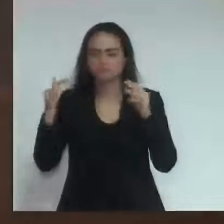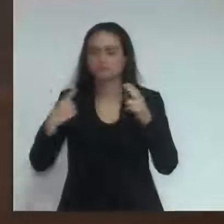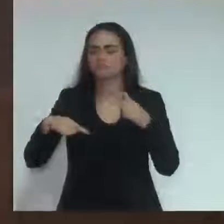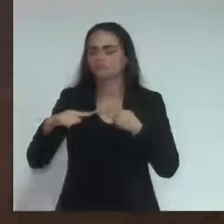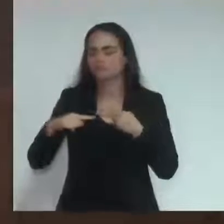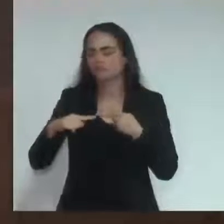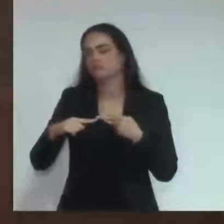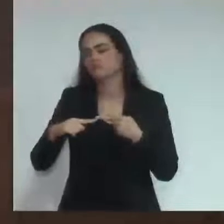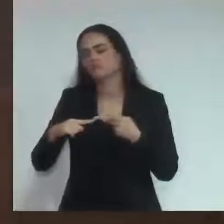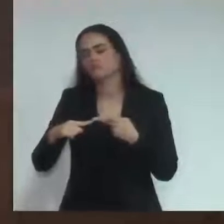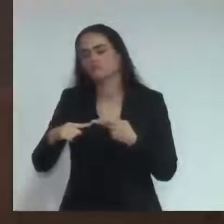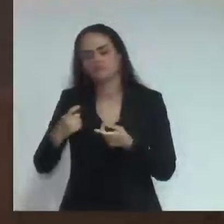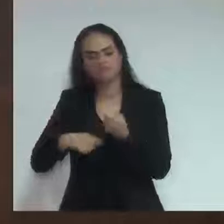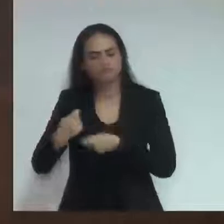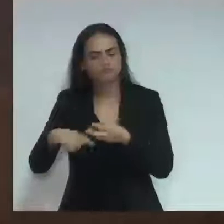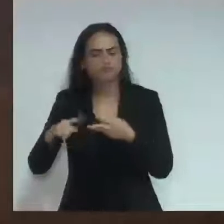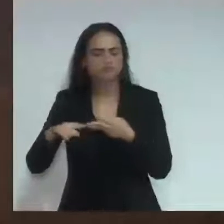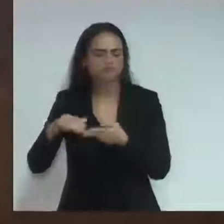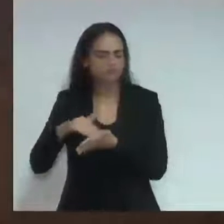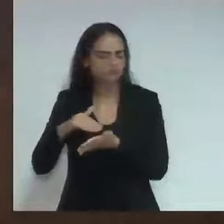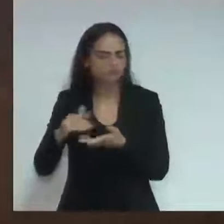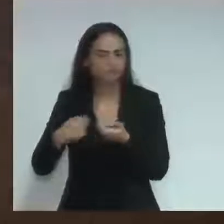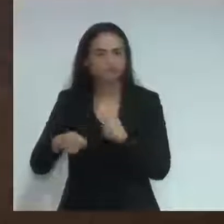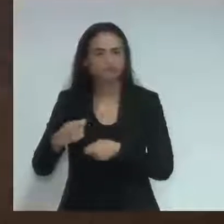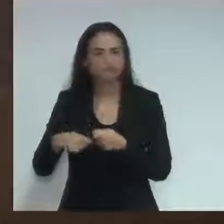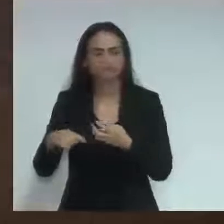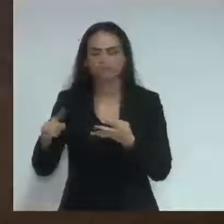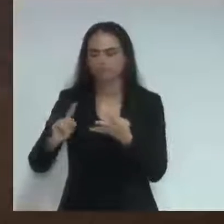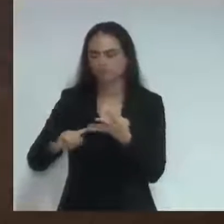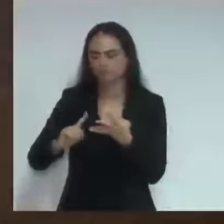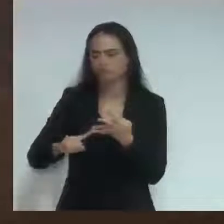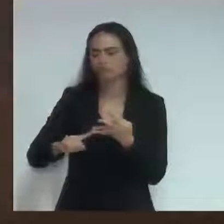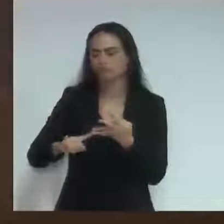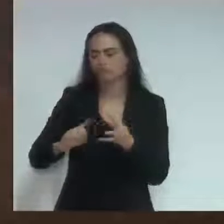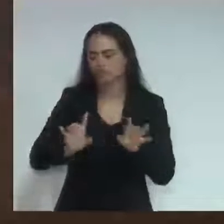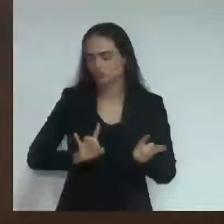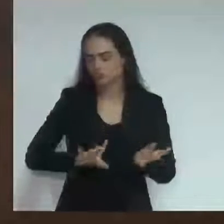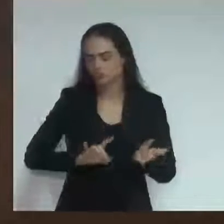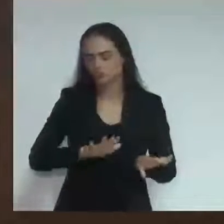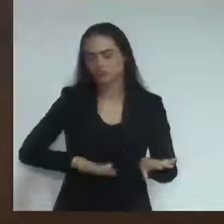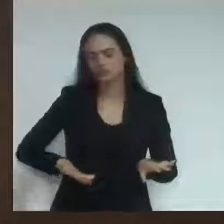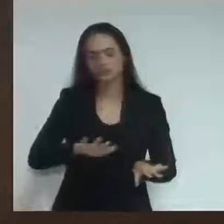Semenzato, secretário administrativo, e o Mair, o técnico.